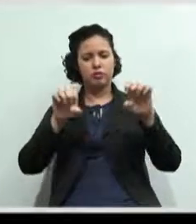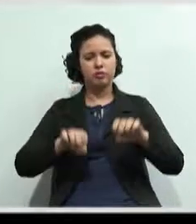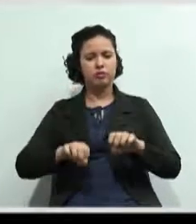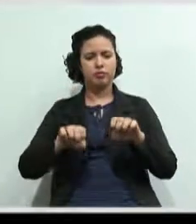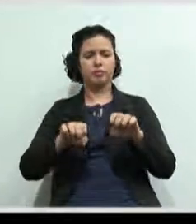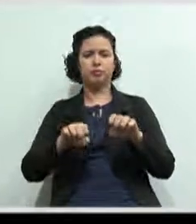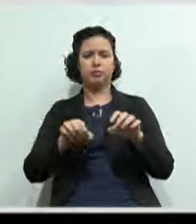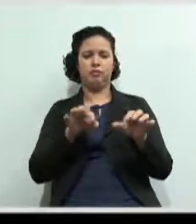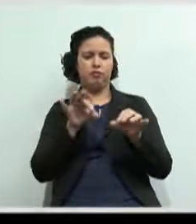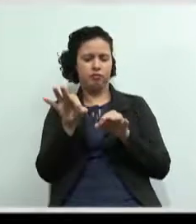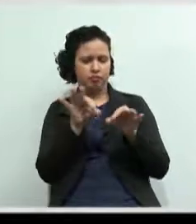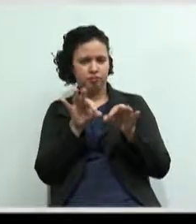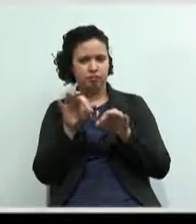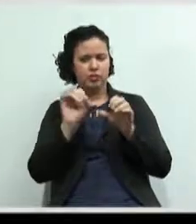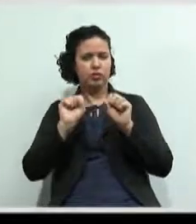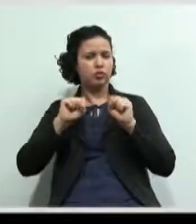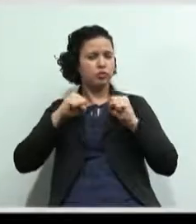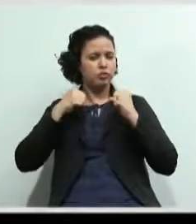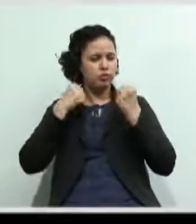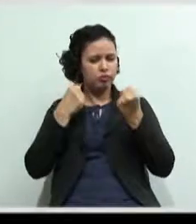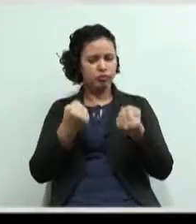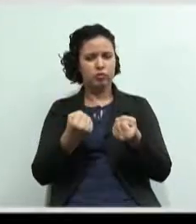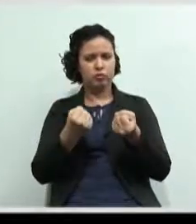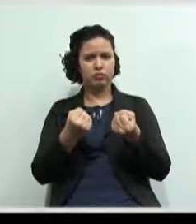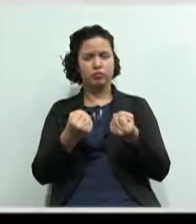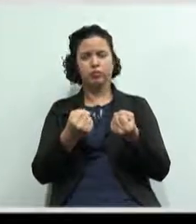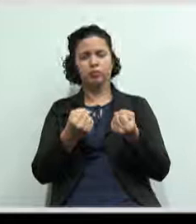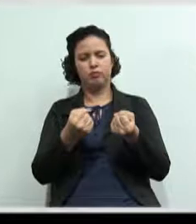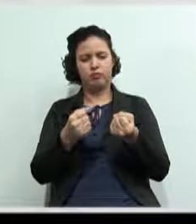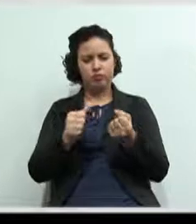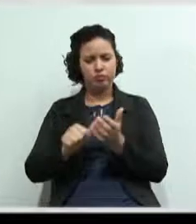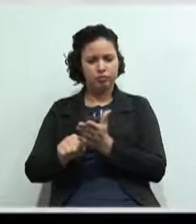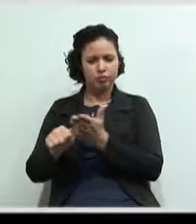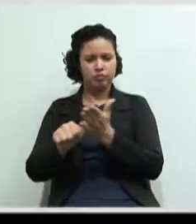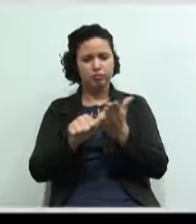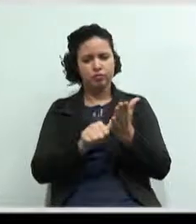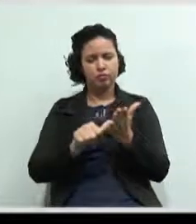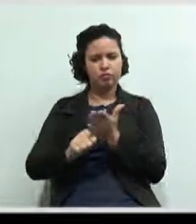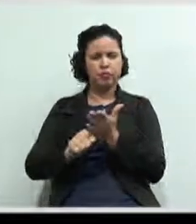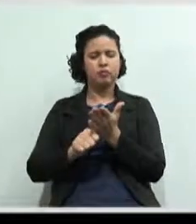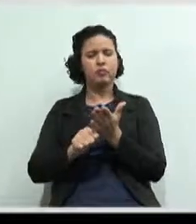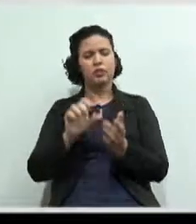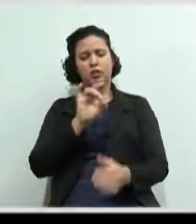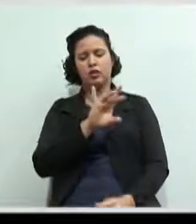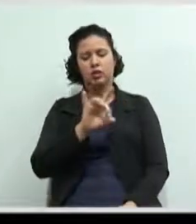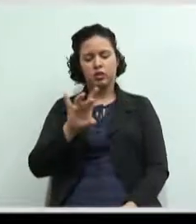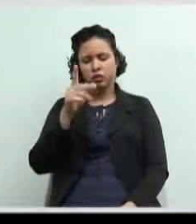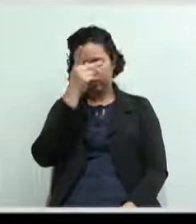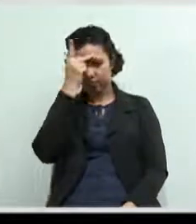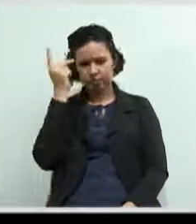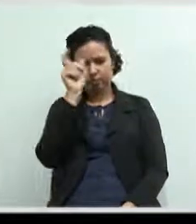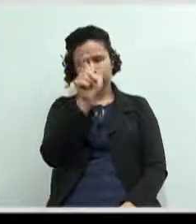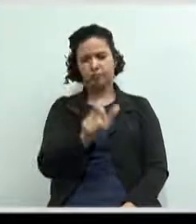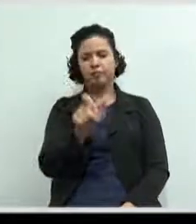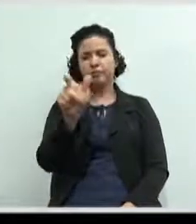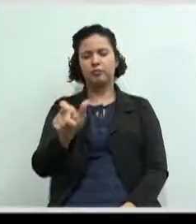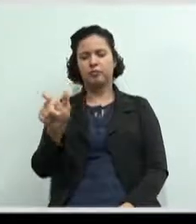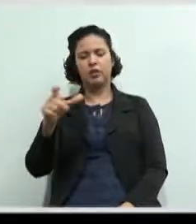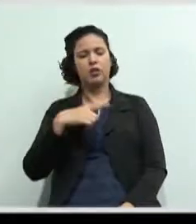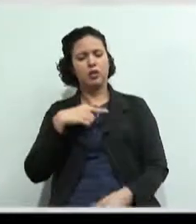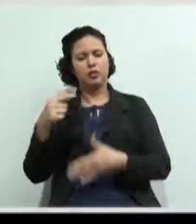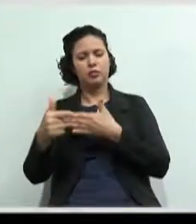esforço cooperativo, tá? No qual cada participante tem um papel definido a desempenhar. E é